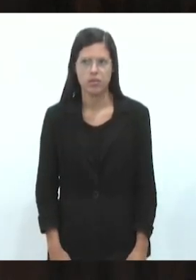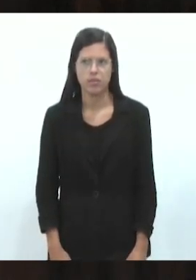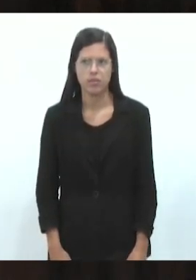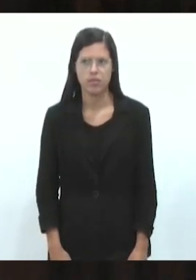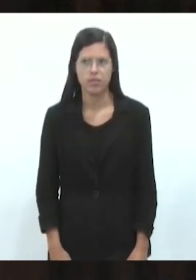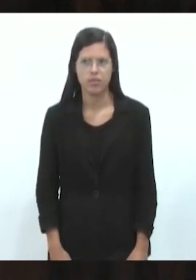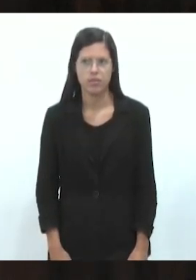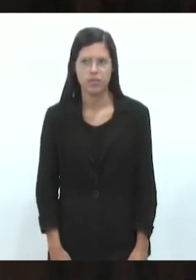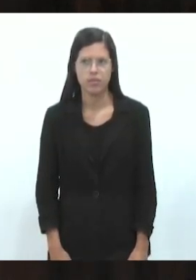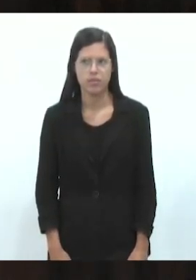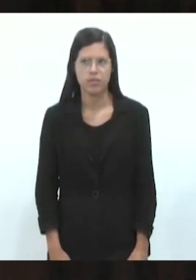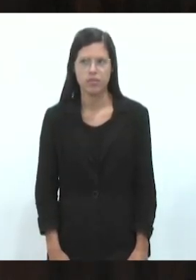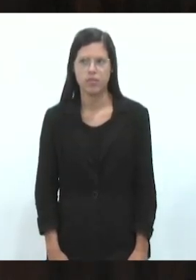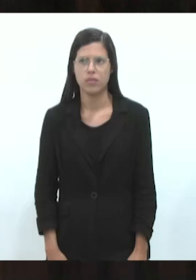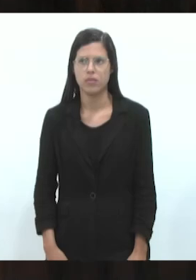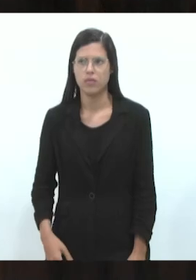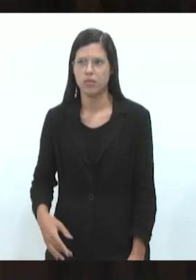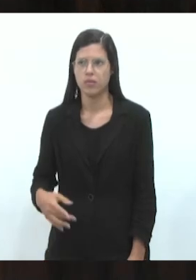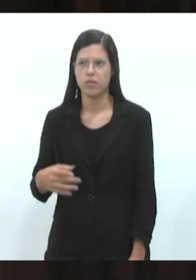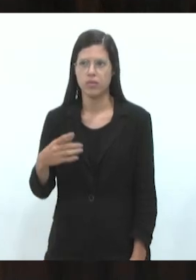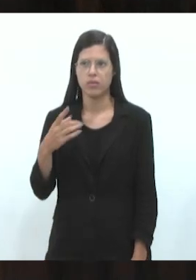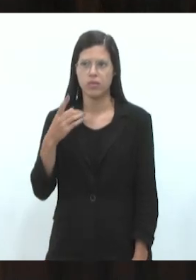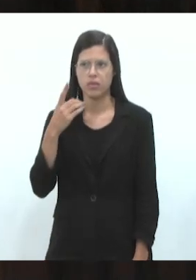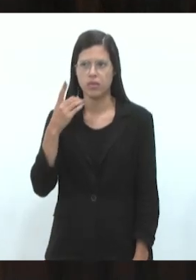Presidenta, eu também gostaria. Deputado.